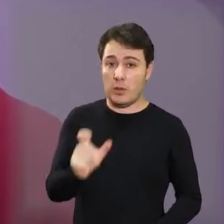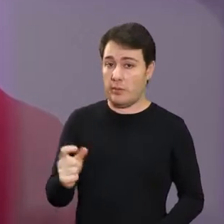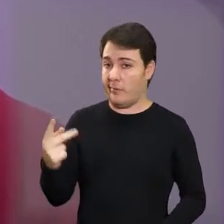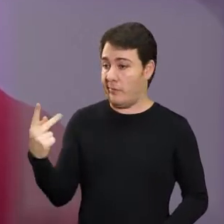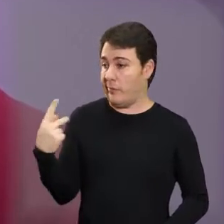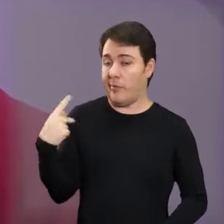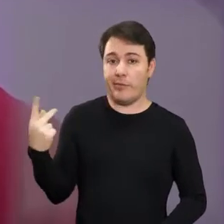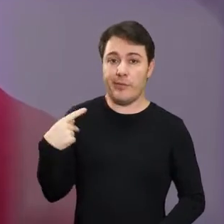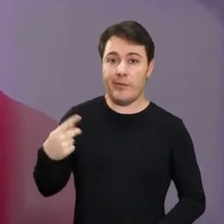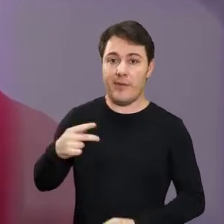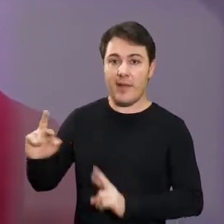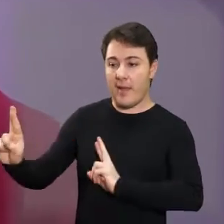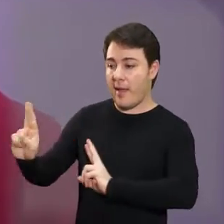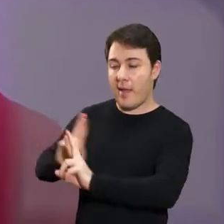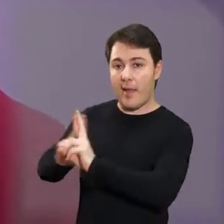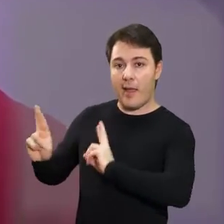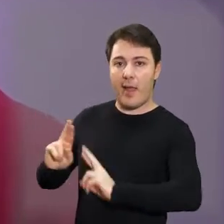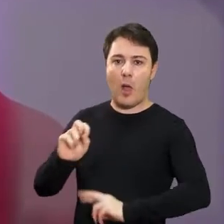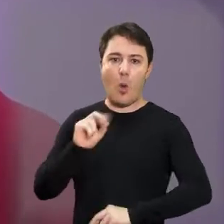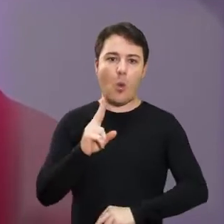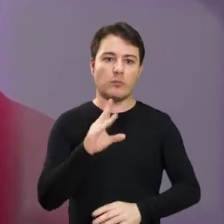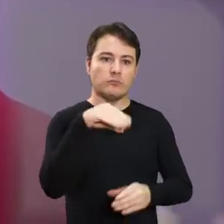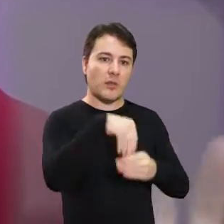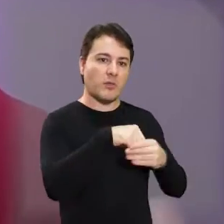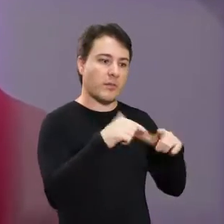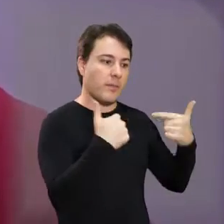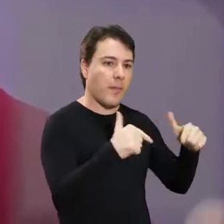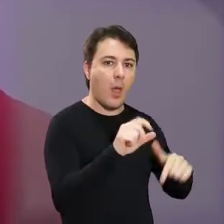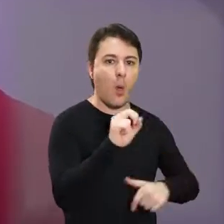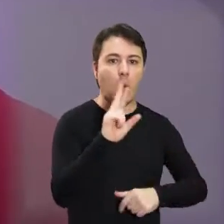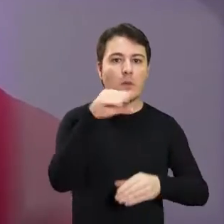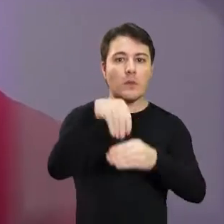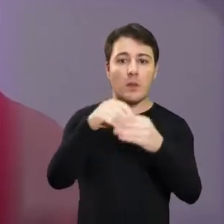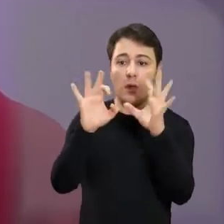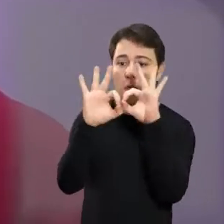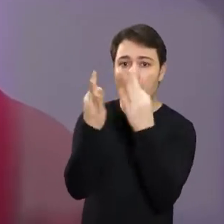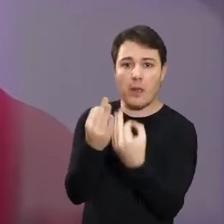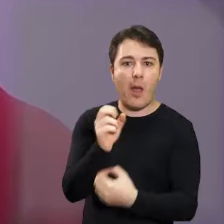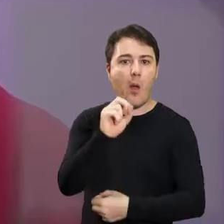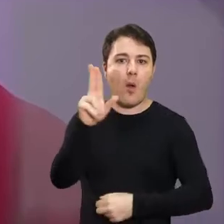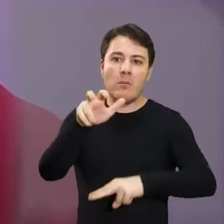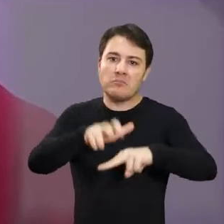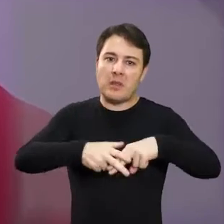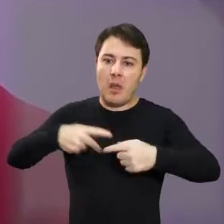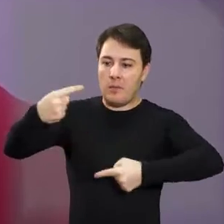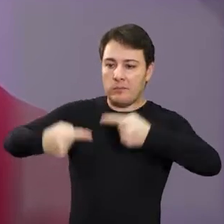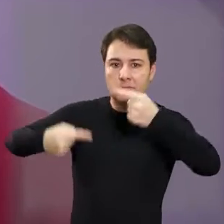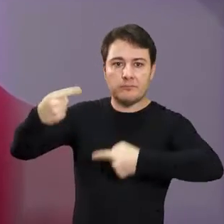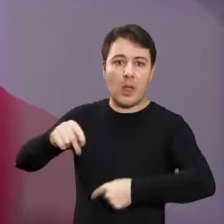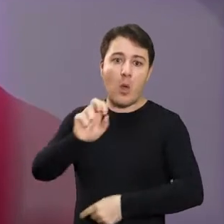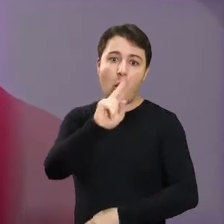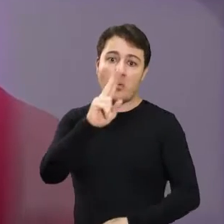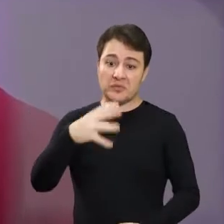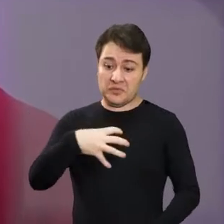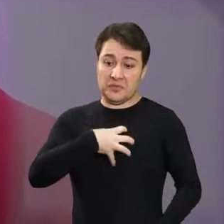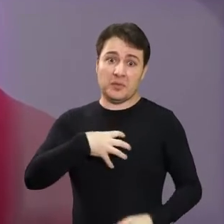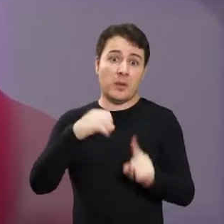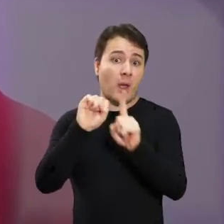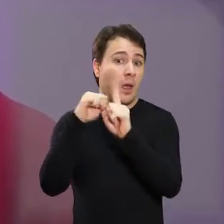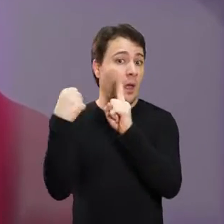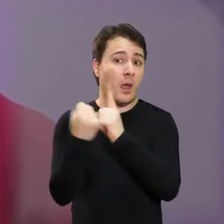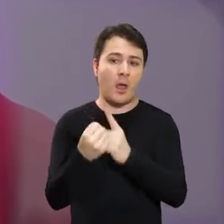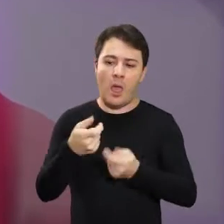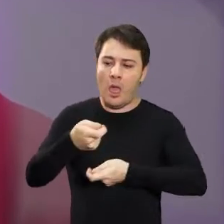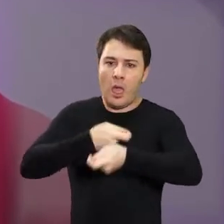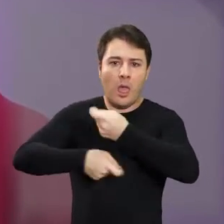de relacionamento, questões de trabalho, família, questões políticas. As questões socioeconômicas também têm um